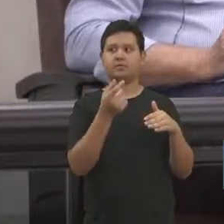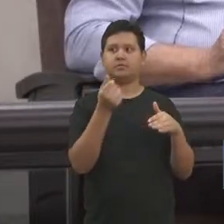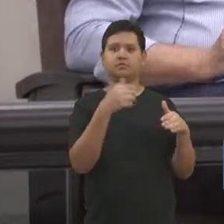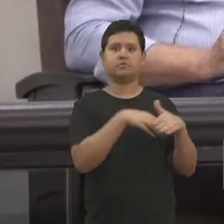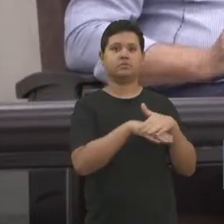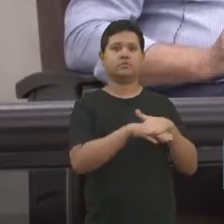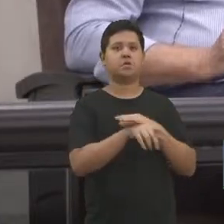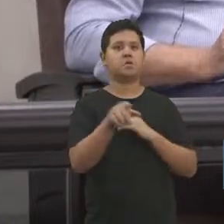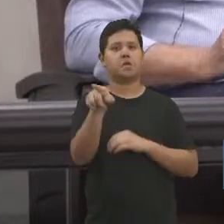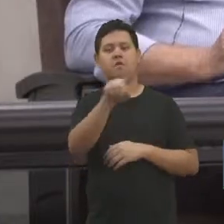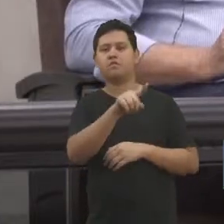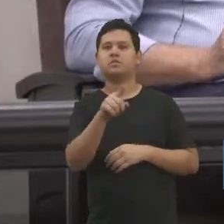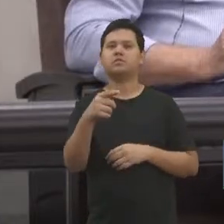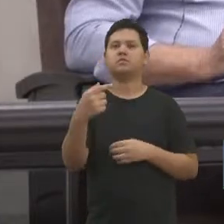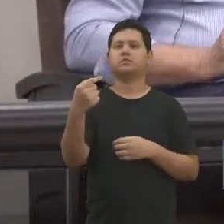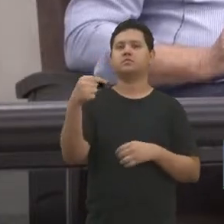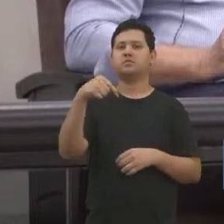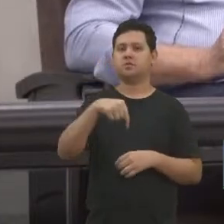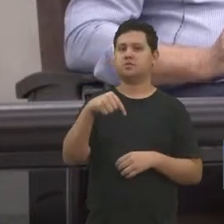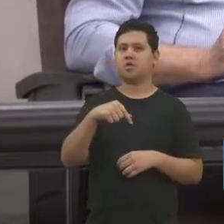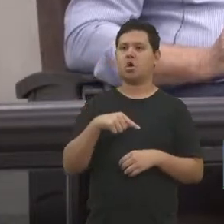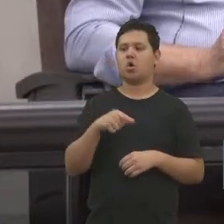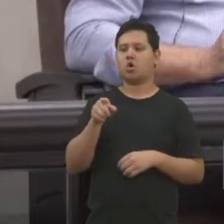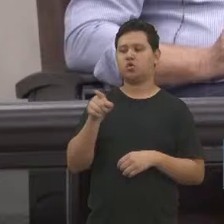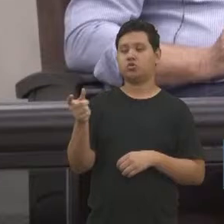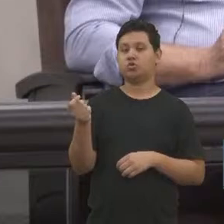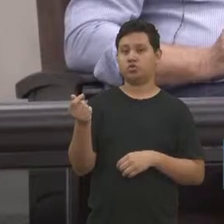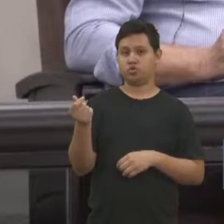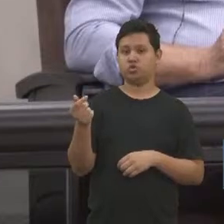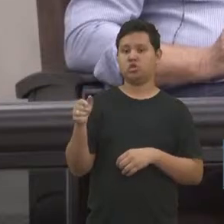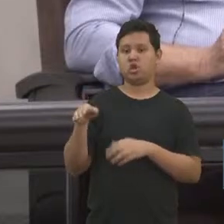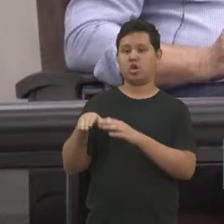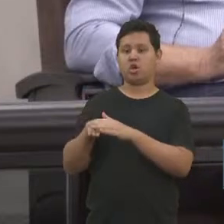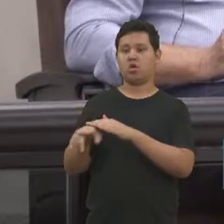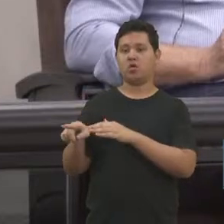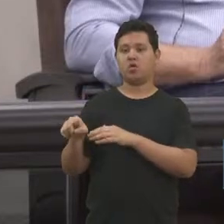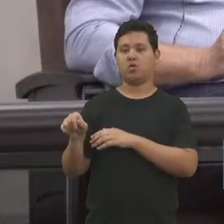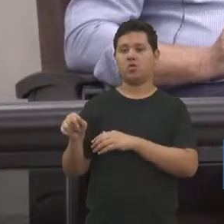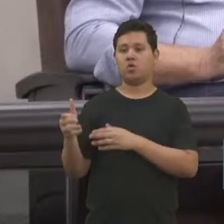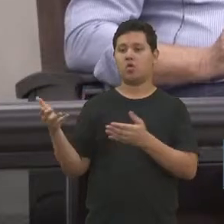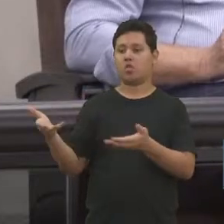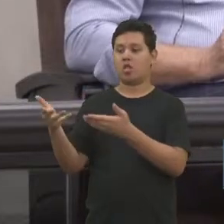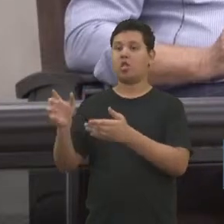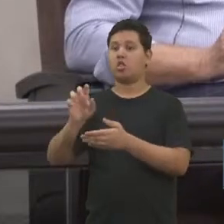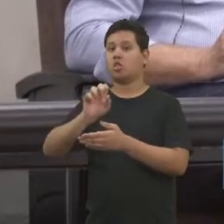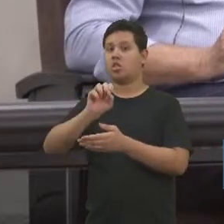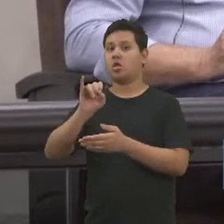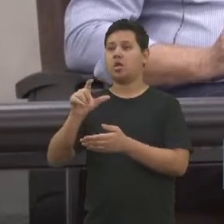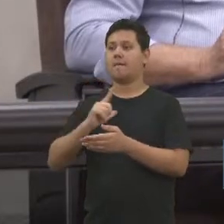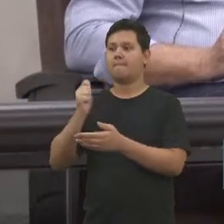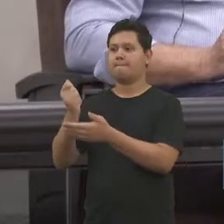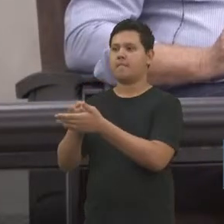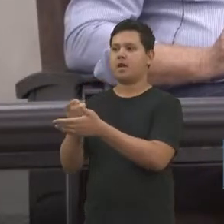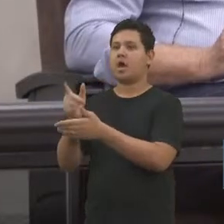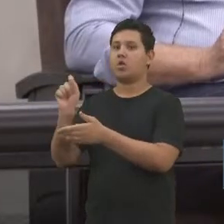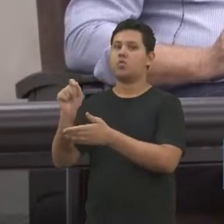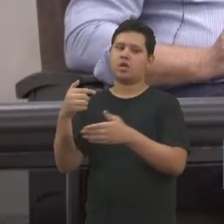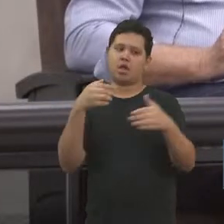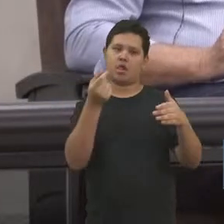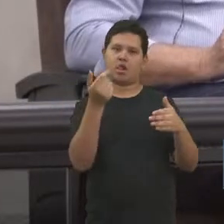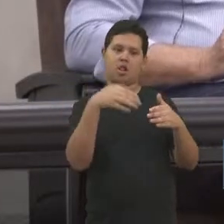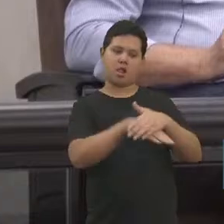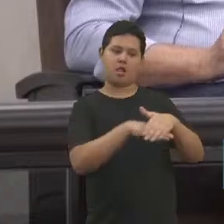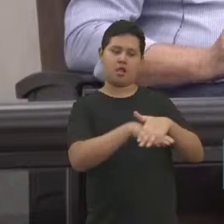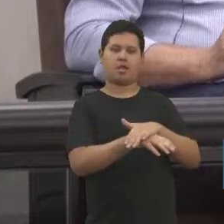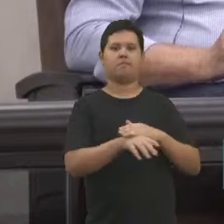que vocês deixaram mais dinheiro em contas empenhadas do que em caixa. No caso, isso